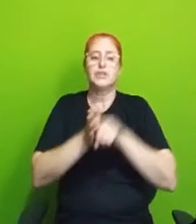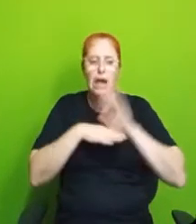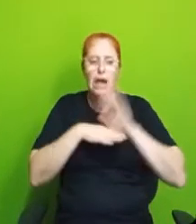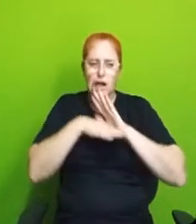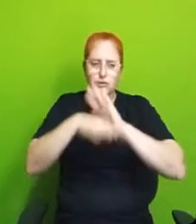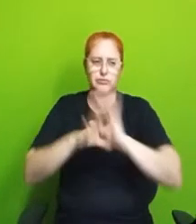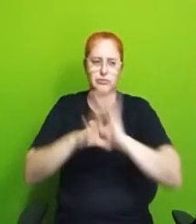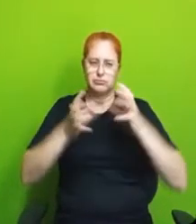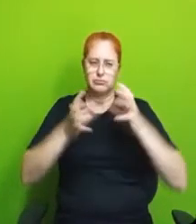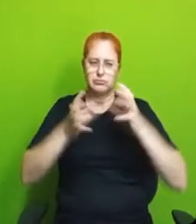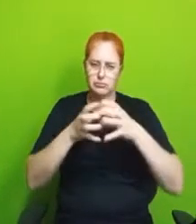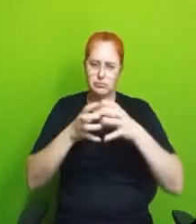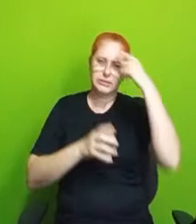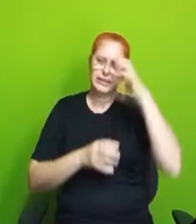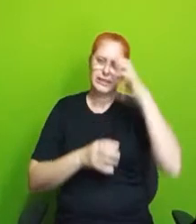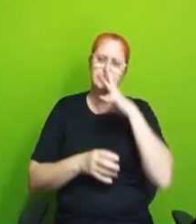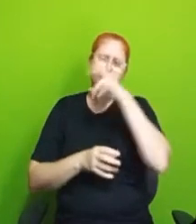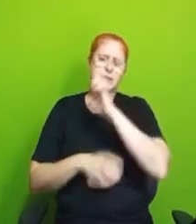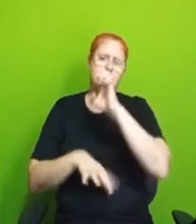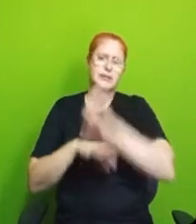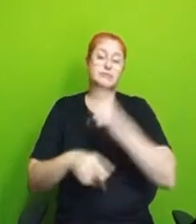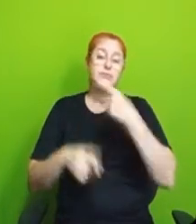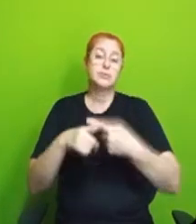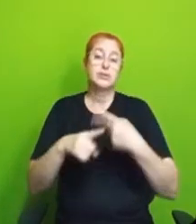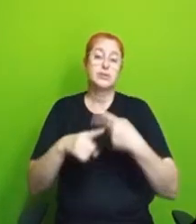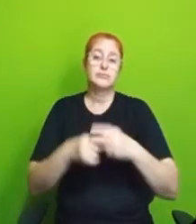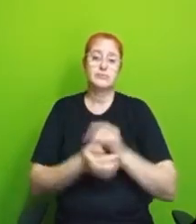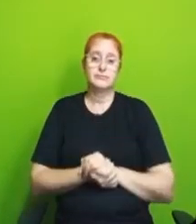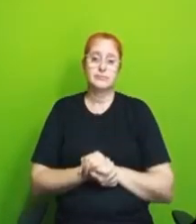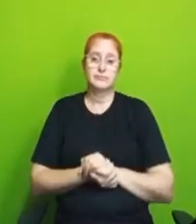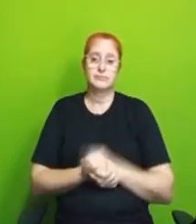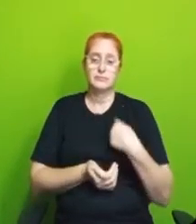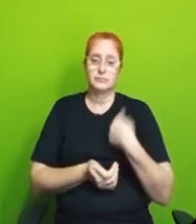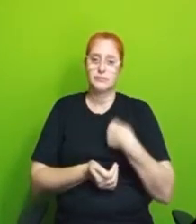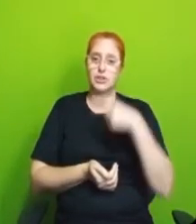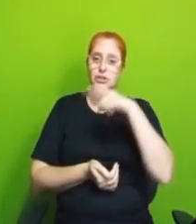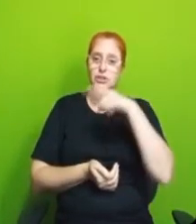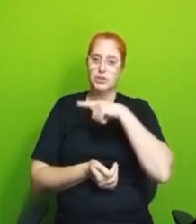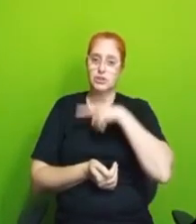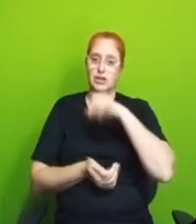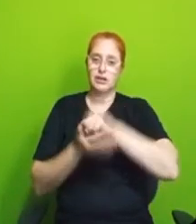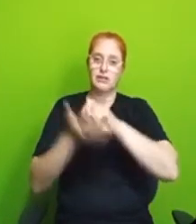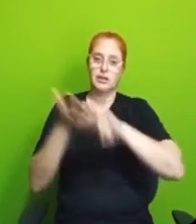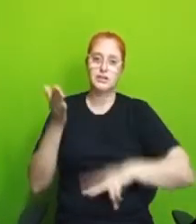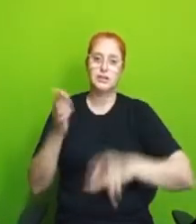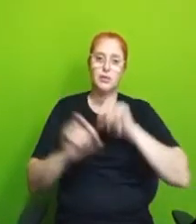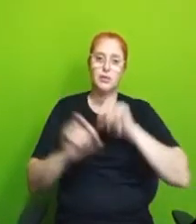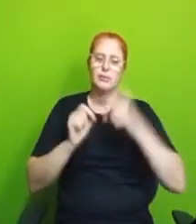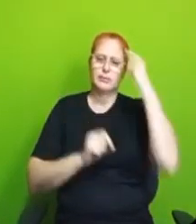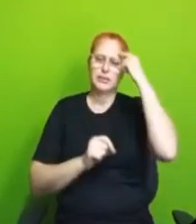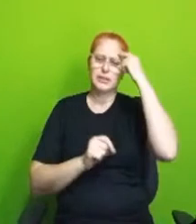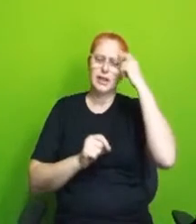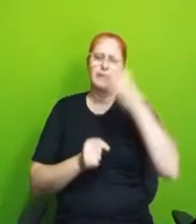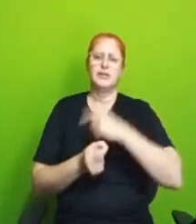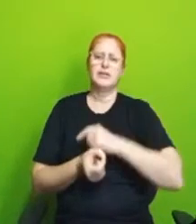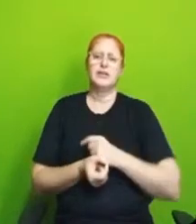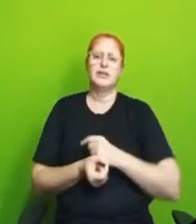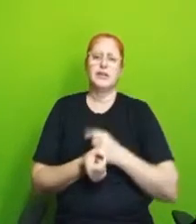criticamente o Estado, porque a gente tinha uma avaliação de que a gente pensava muitas vezes a crítica aos governos e